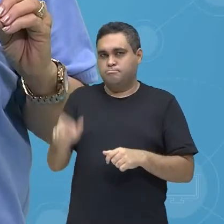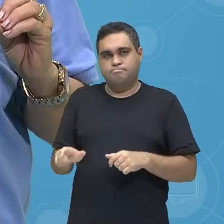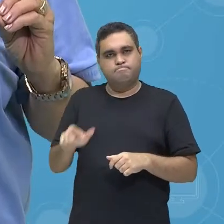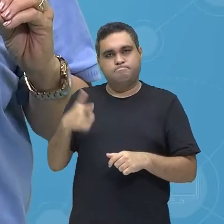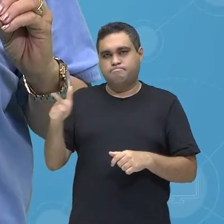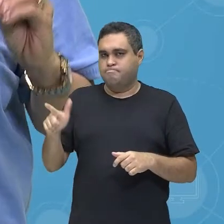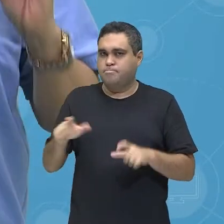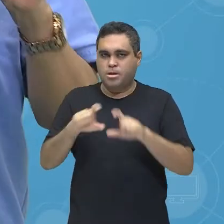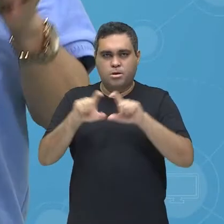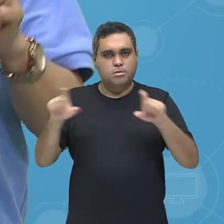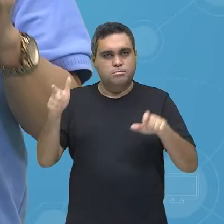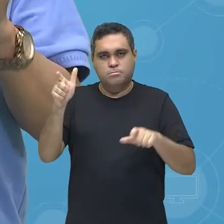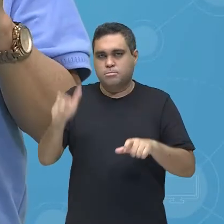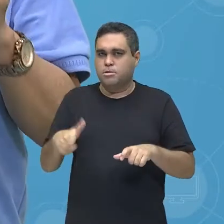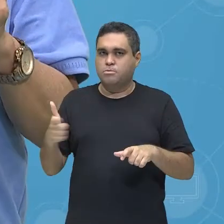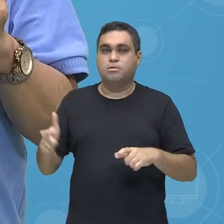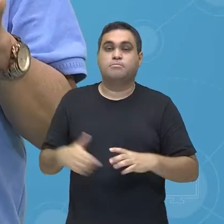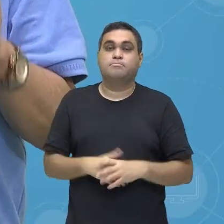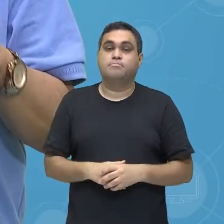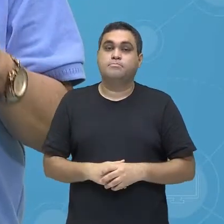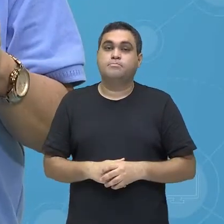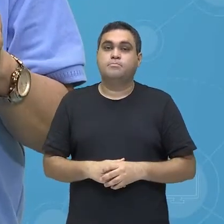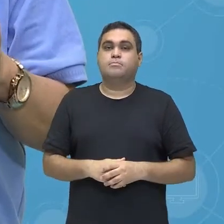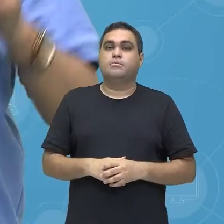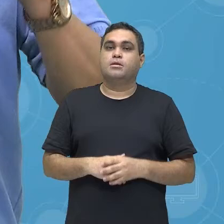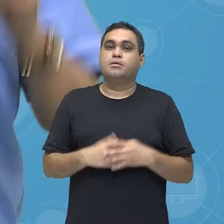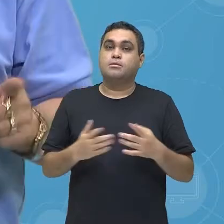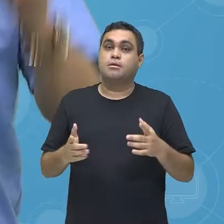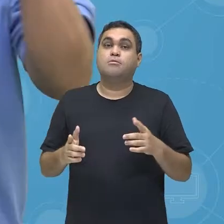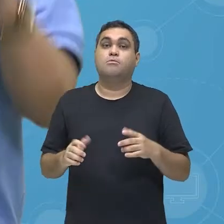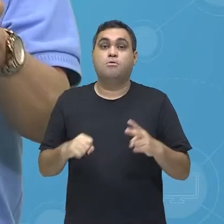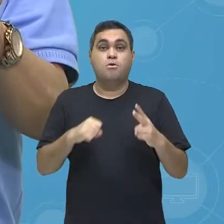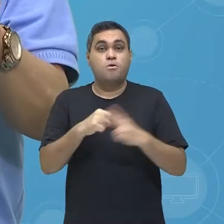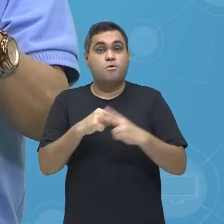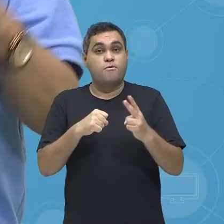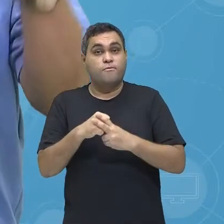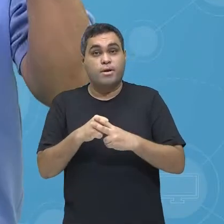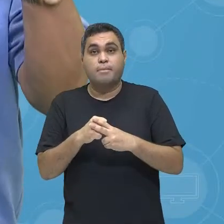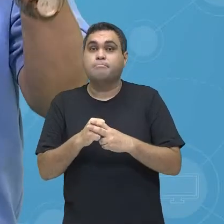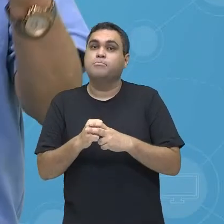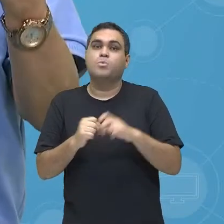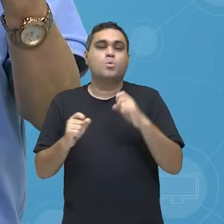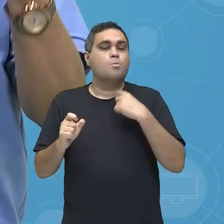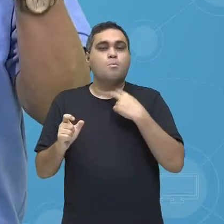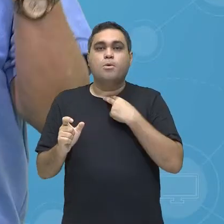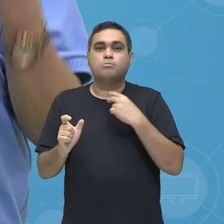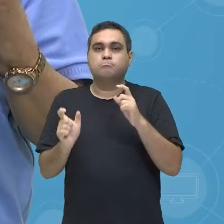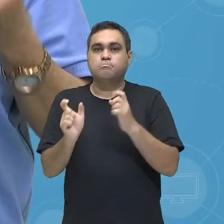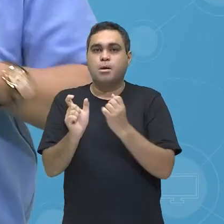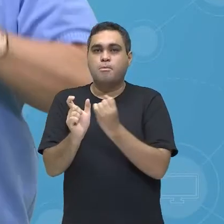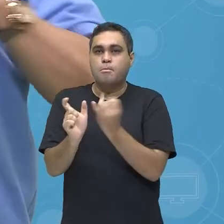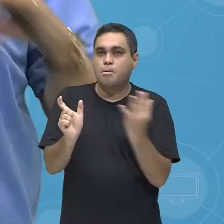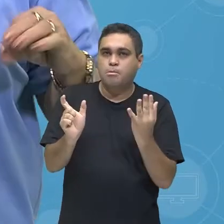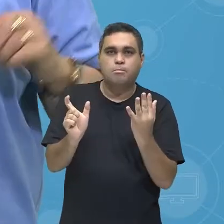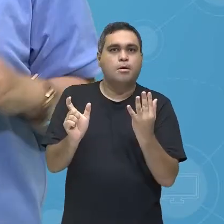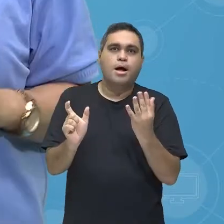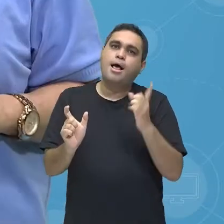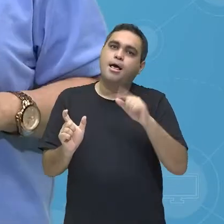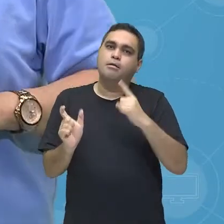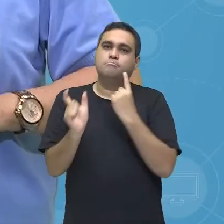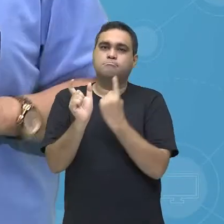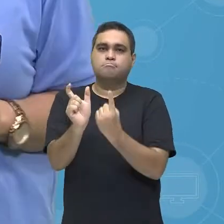E observe, não se coloca o verbo no plural. É faz 2 anos, faz 1, faz 2, faz 3 e